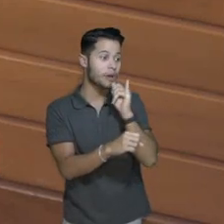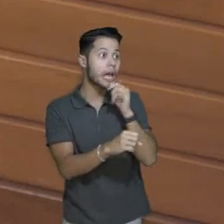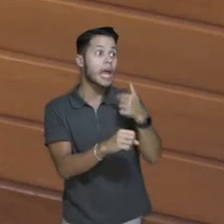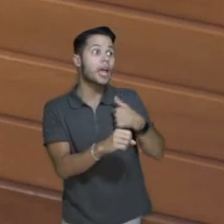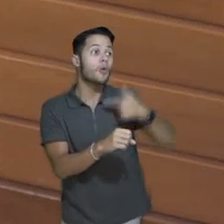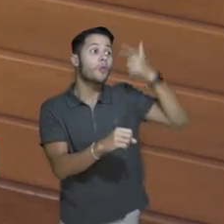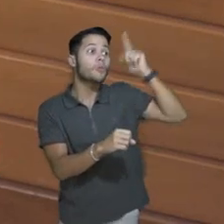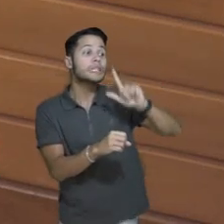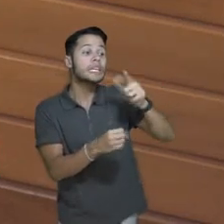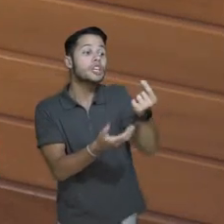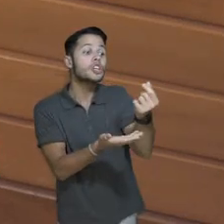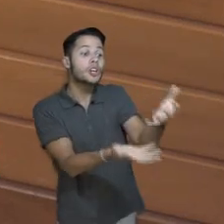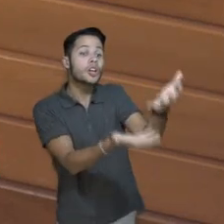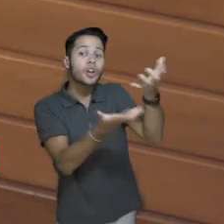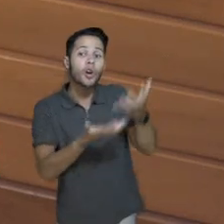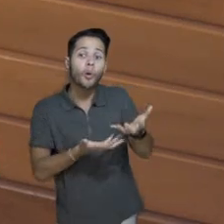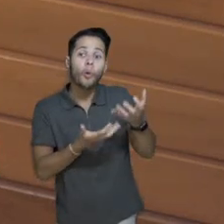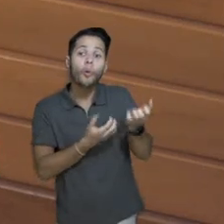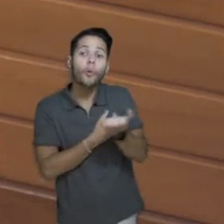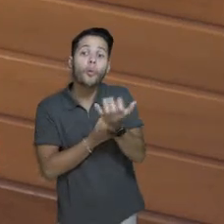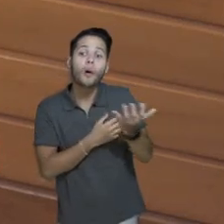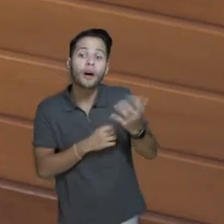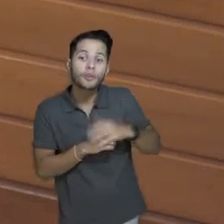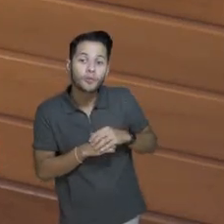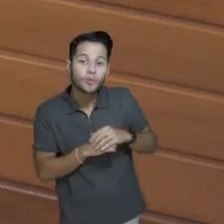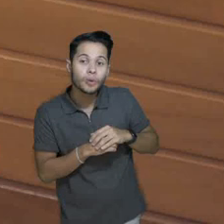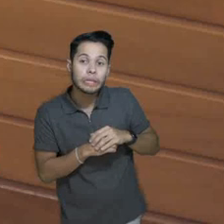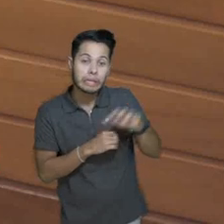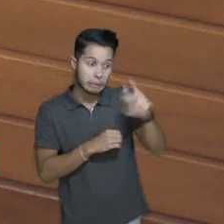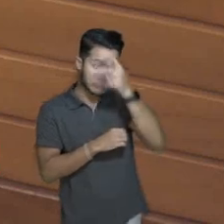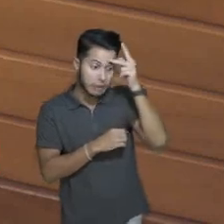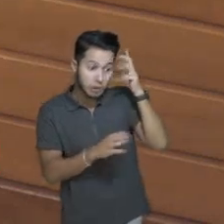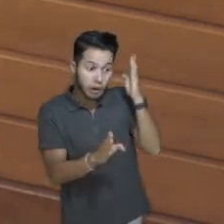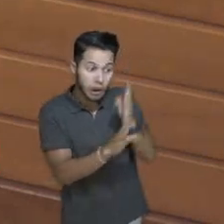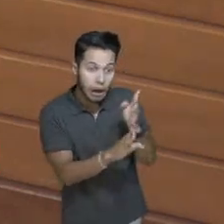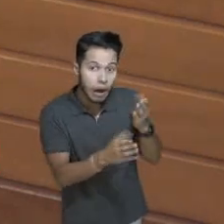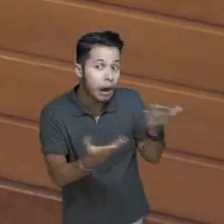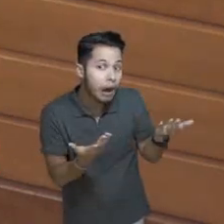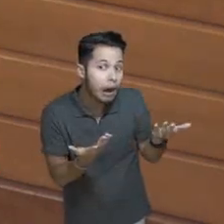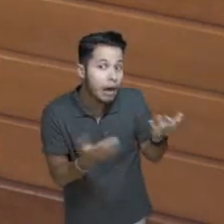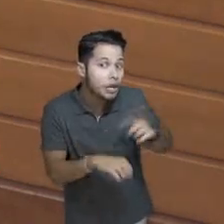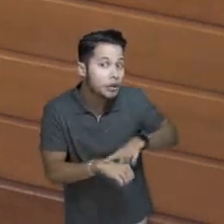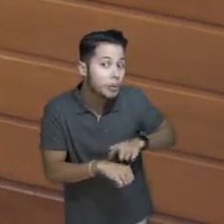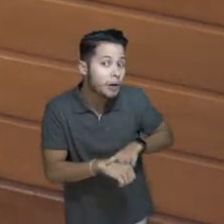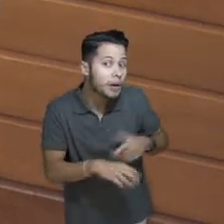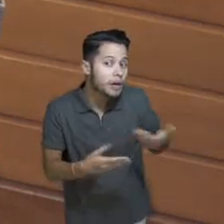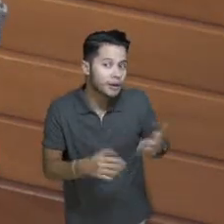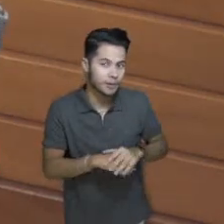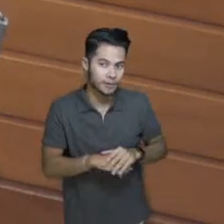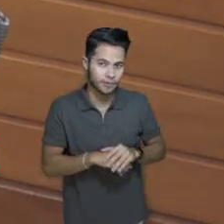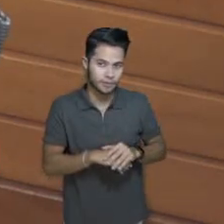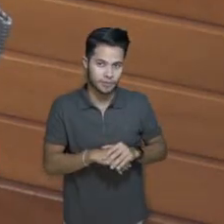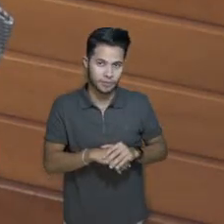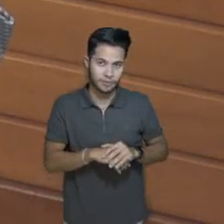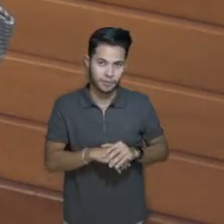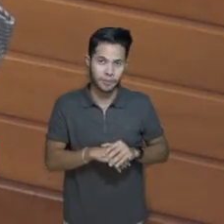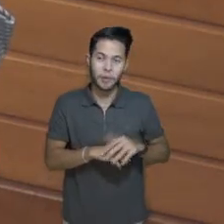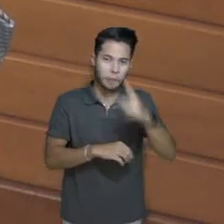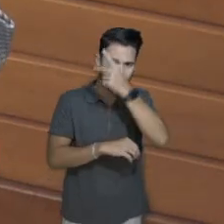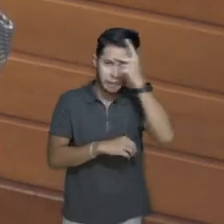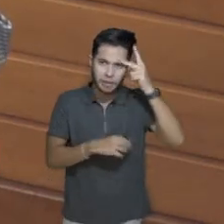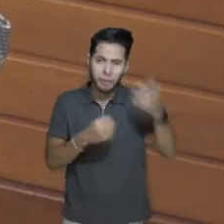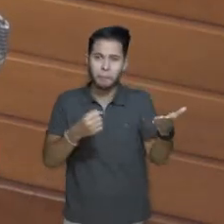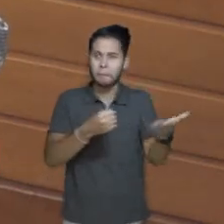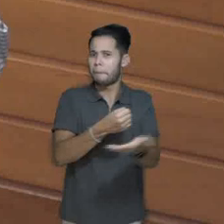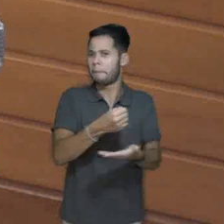pego se você calcula Olha eu vou ganhar muito Três Gerações cinco gerações a chance de ser pego cara é mínima velho é